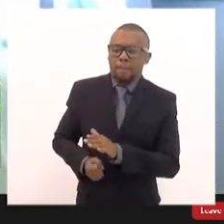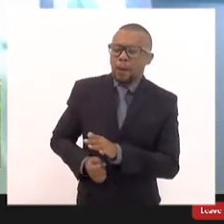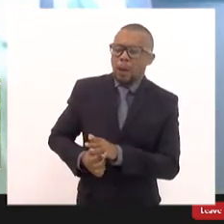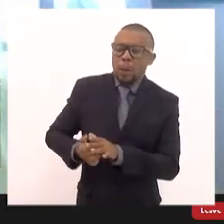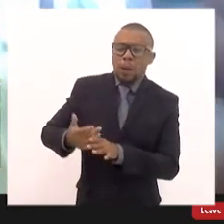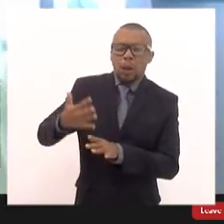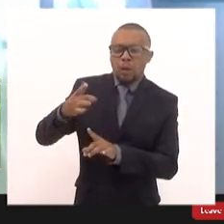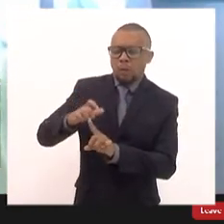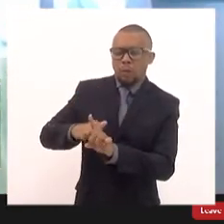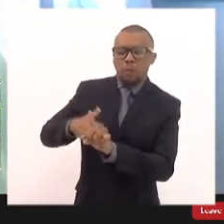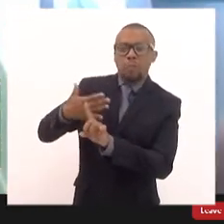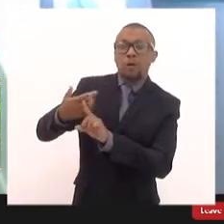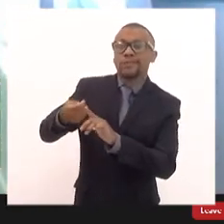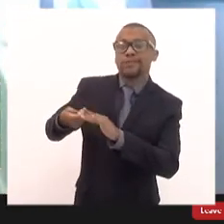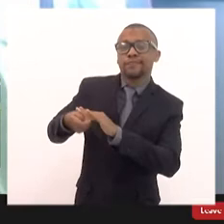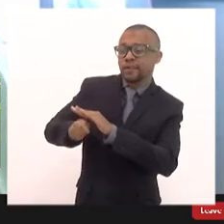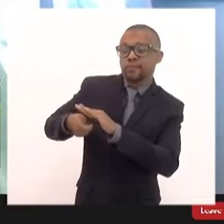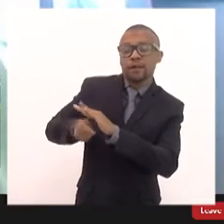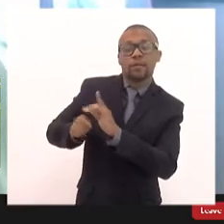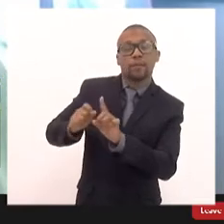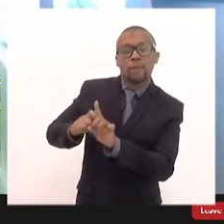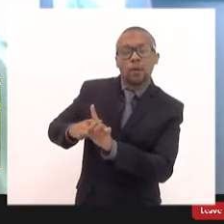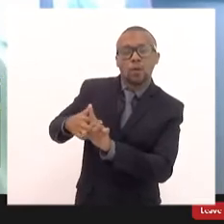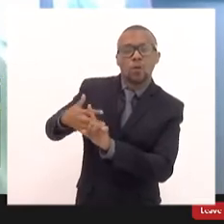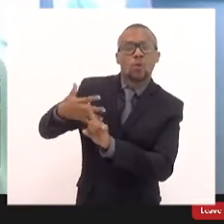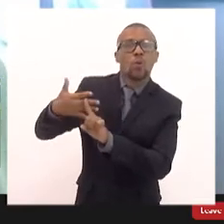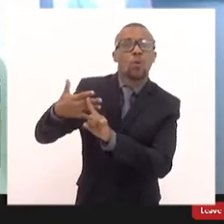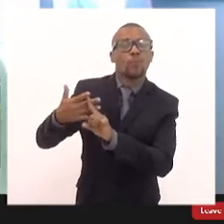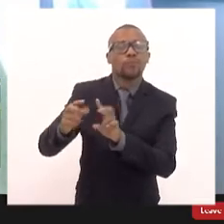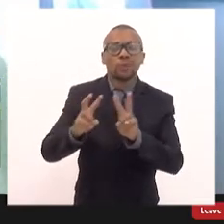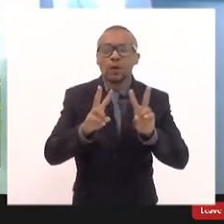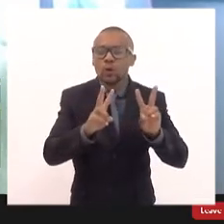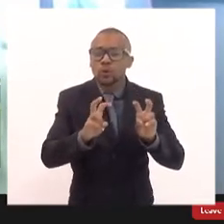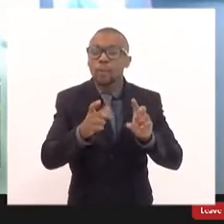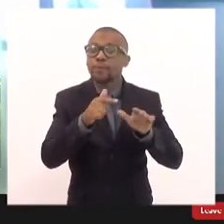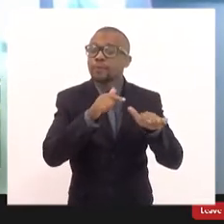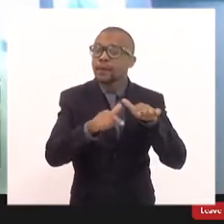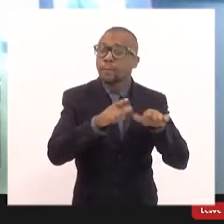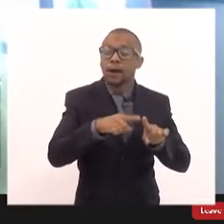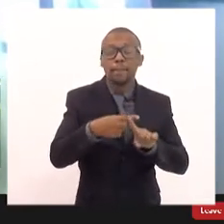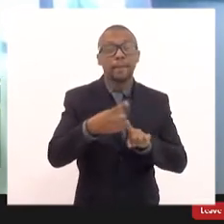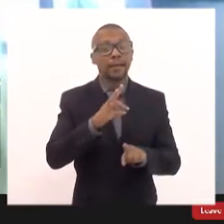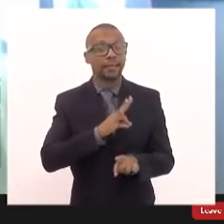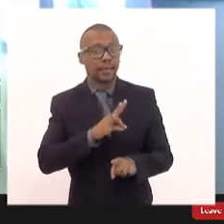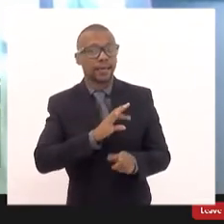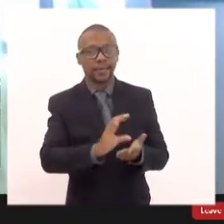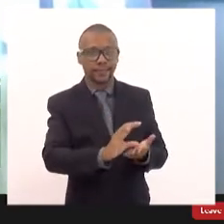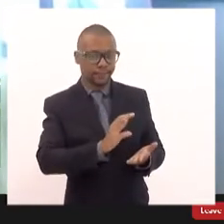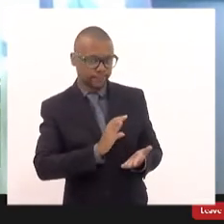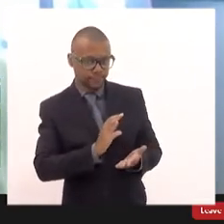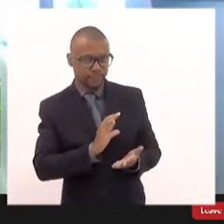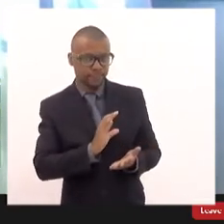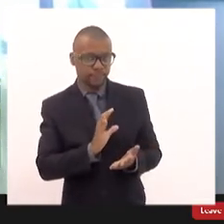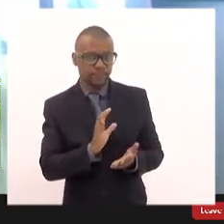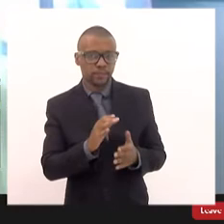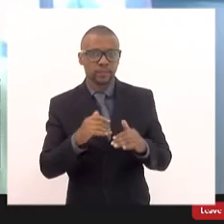multiplicador de investimento em relação ao emprego e renda gerada. Naturalmente,